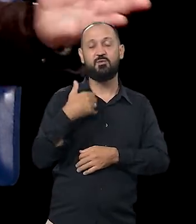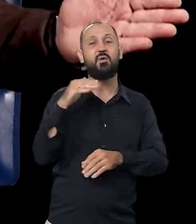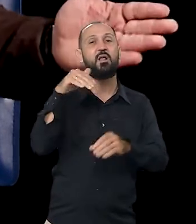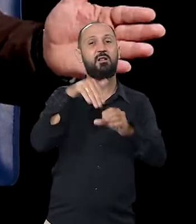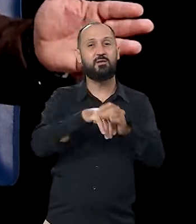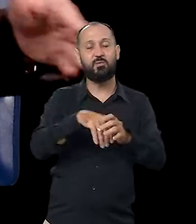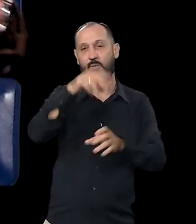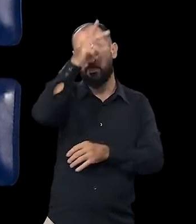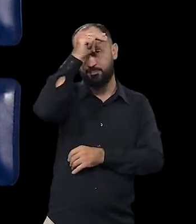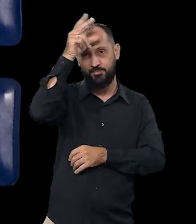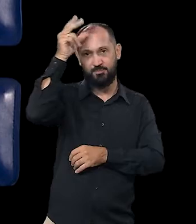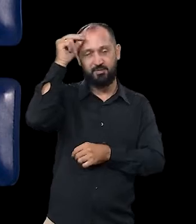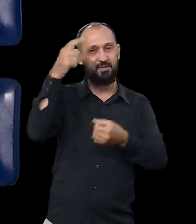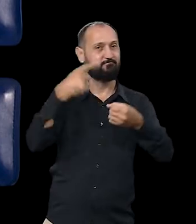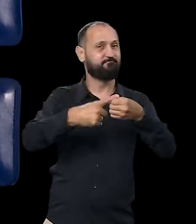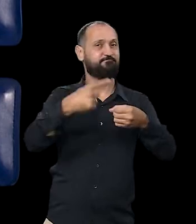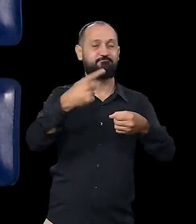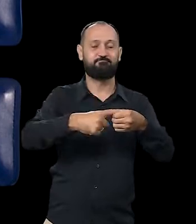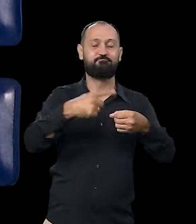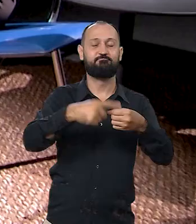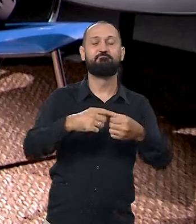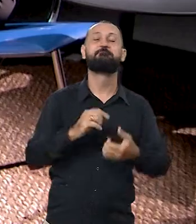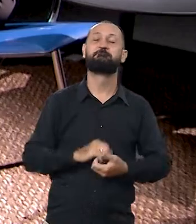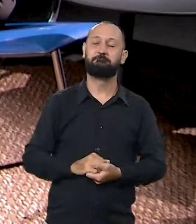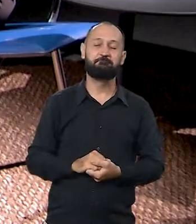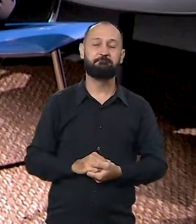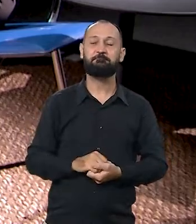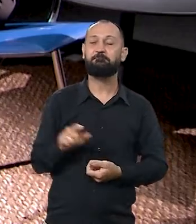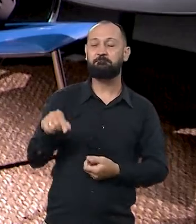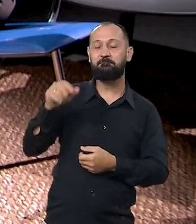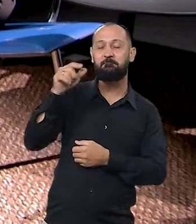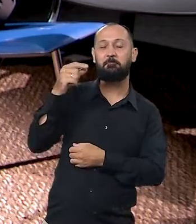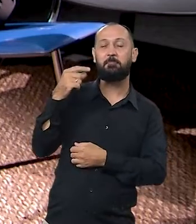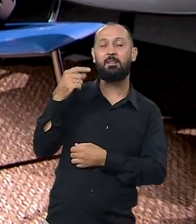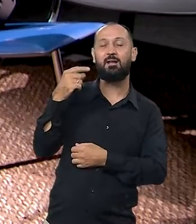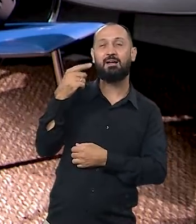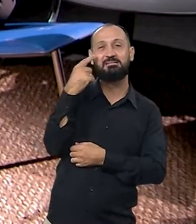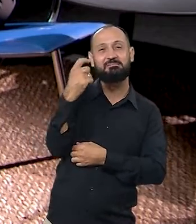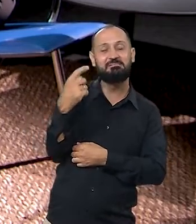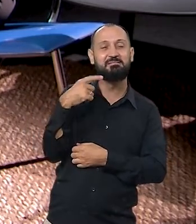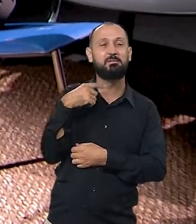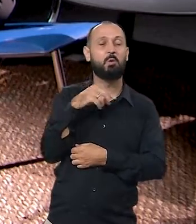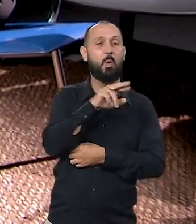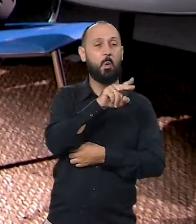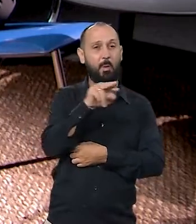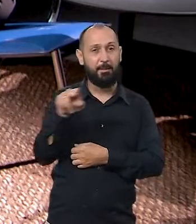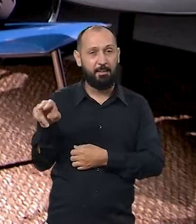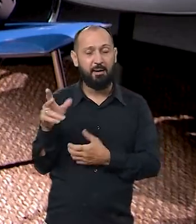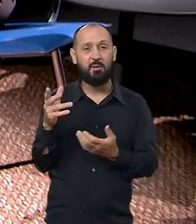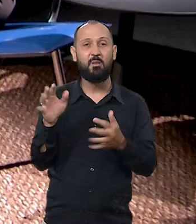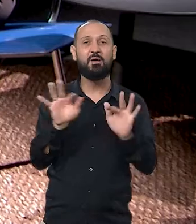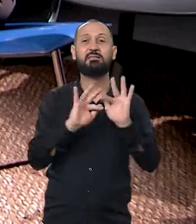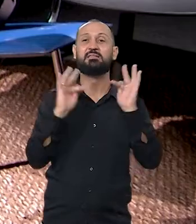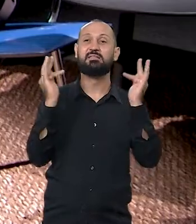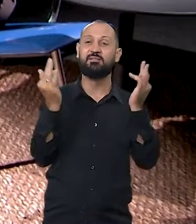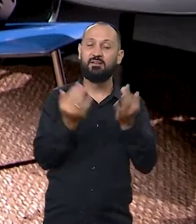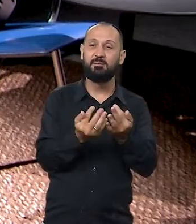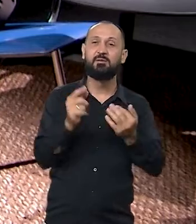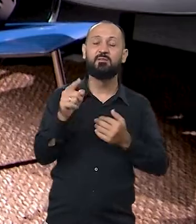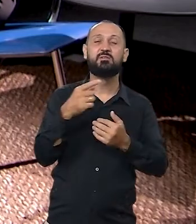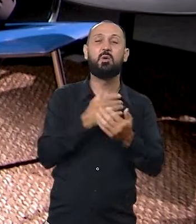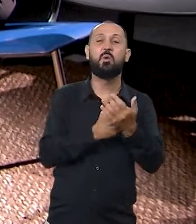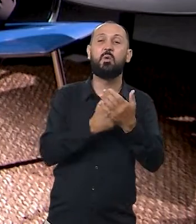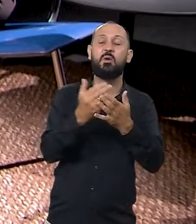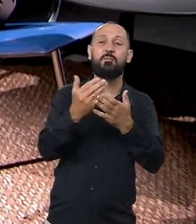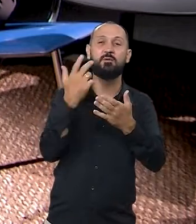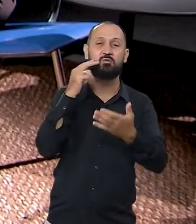eu fui eleito prefeito da cidade de Angélica. E é interessante que entre os irmãos, na família, você